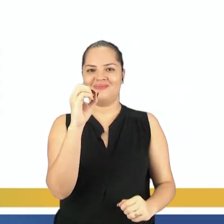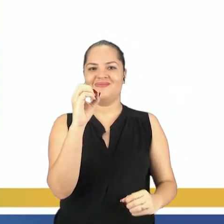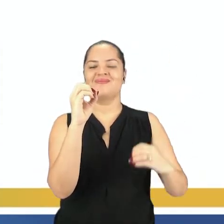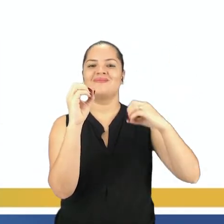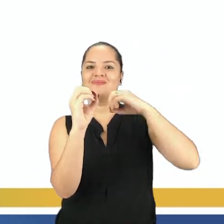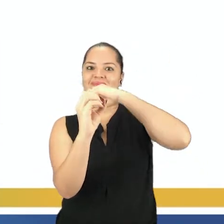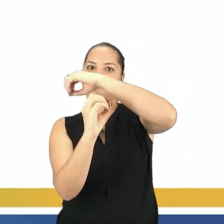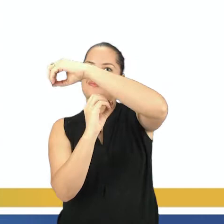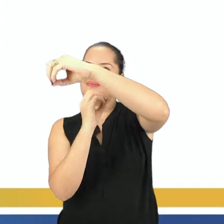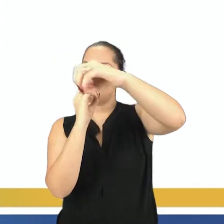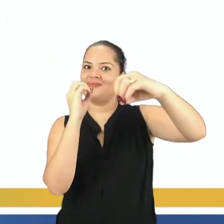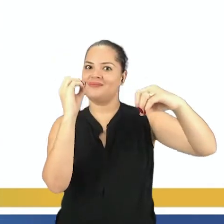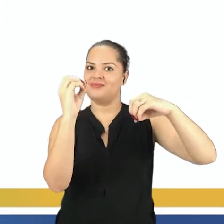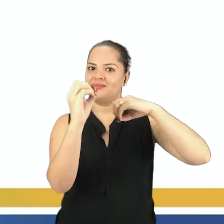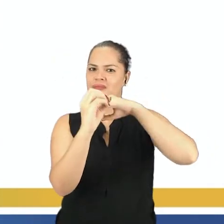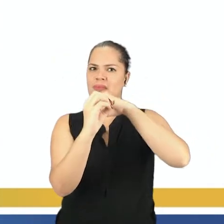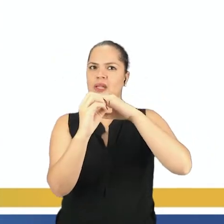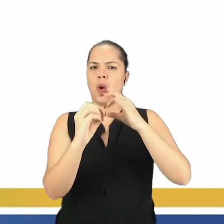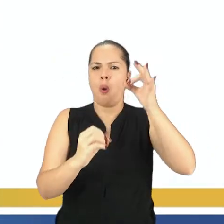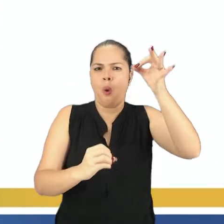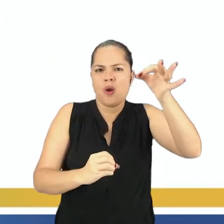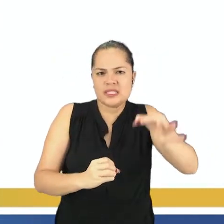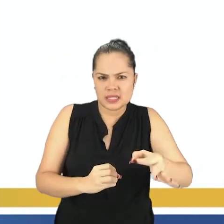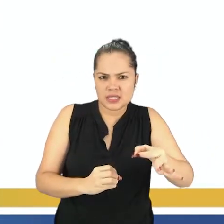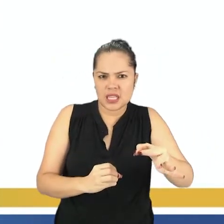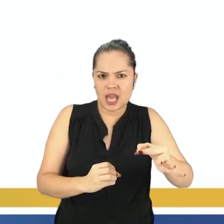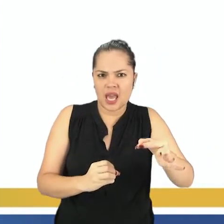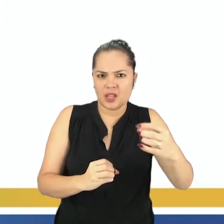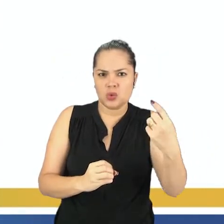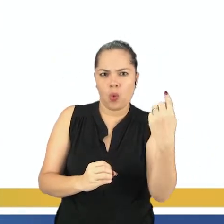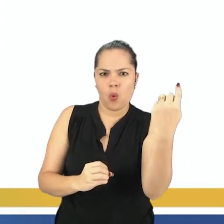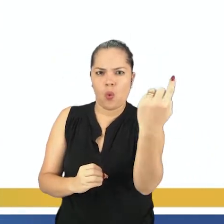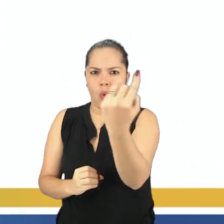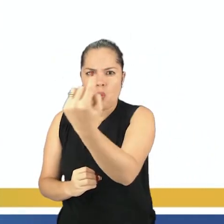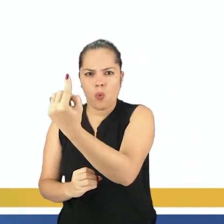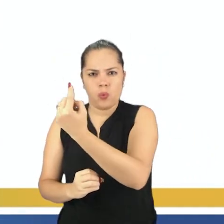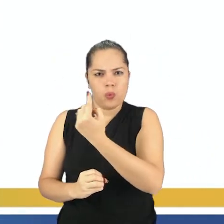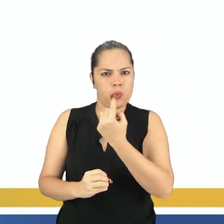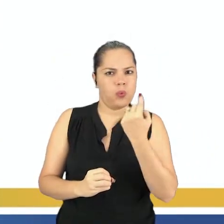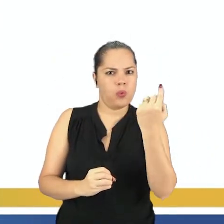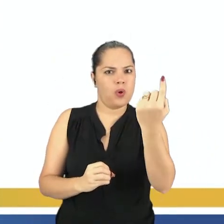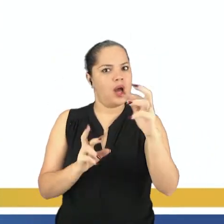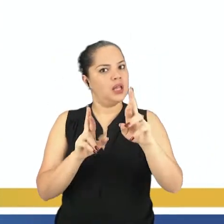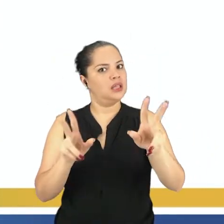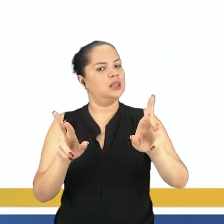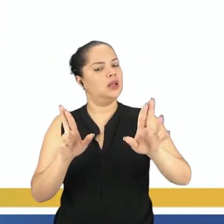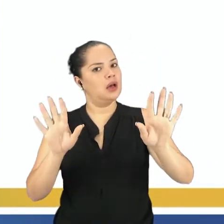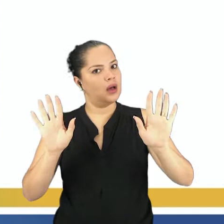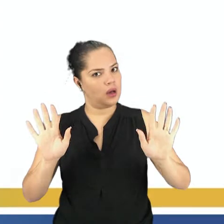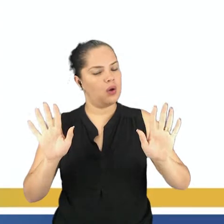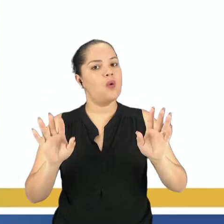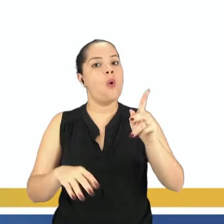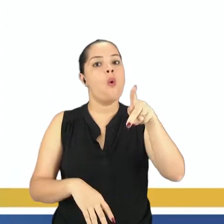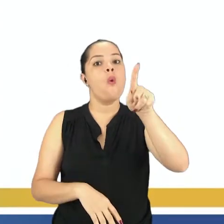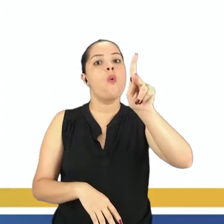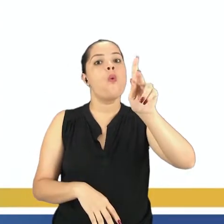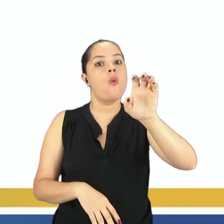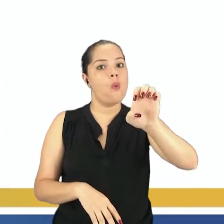ela não é um círculo perfeito, tá? Lembrem que Johannes Kepler, né, que foi aí um astrônomo, ele